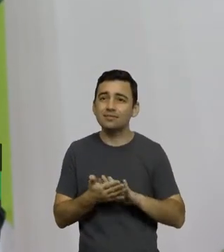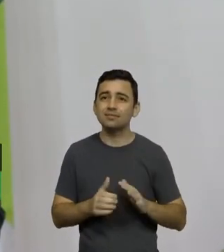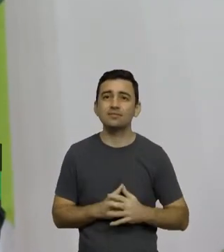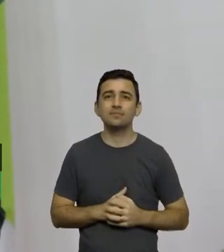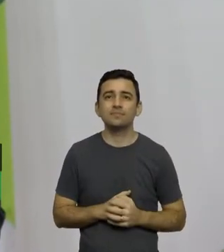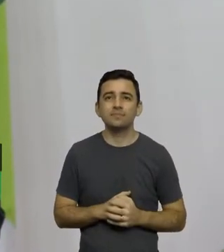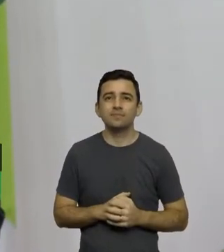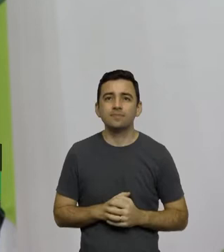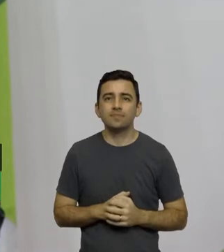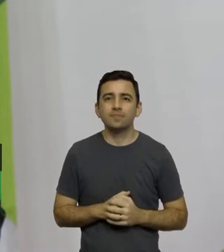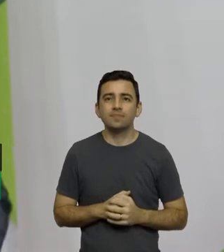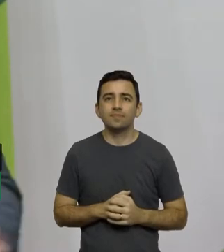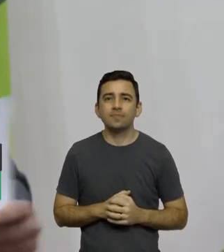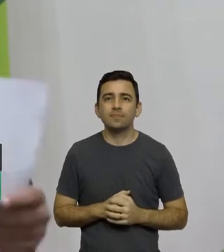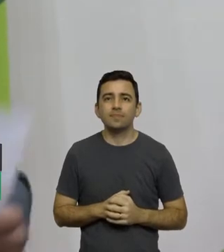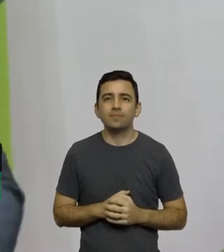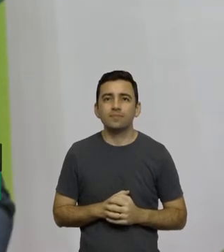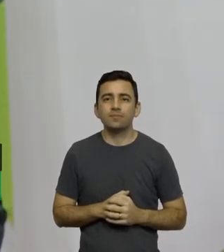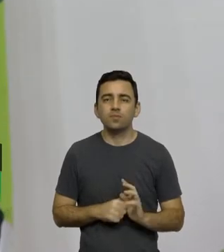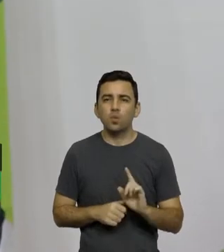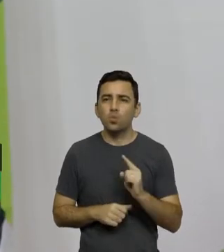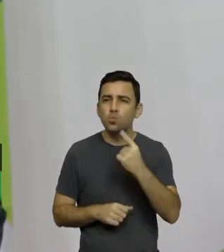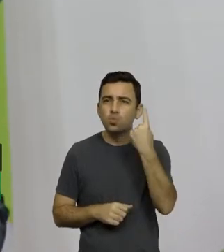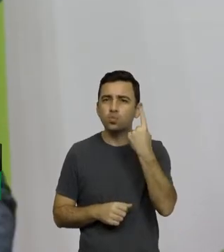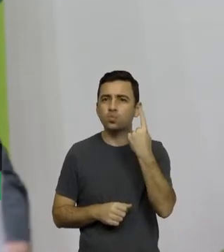Santa Catarina? Nenhum.